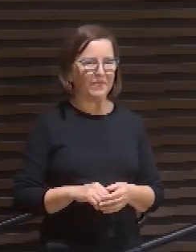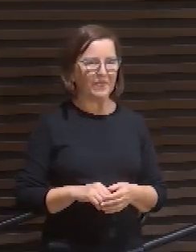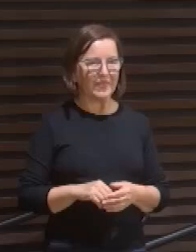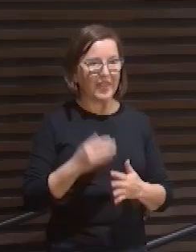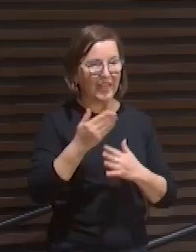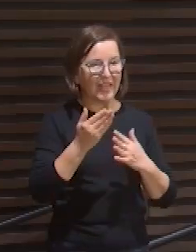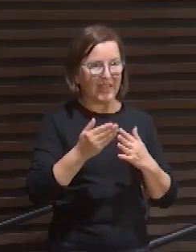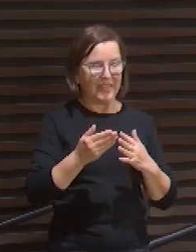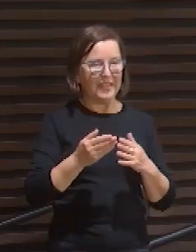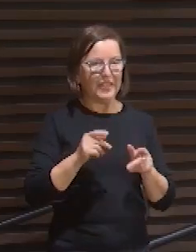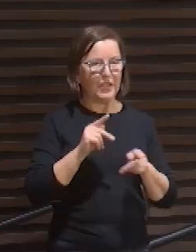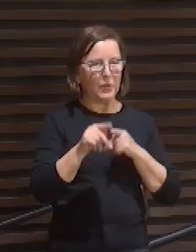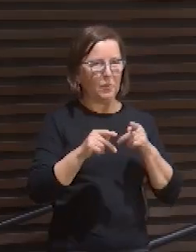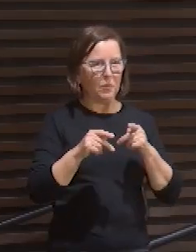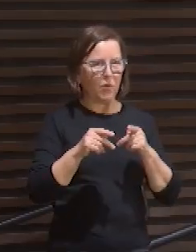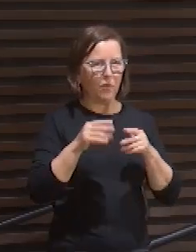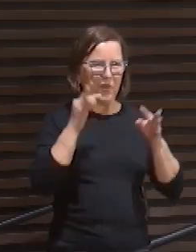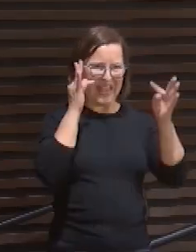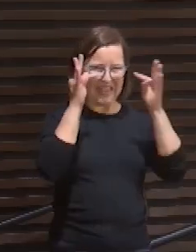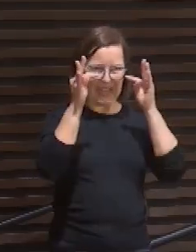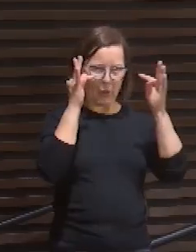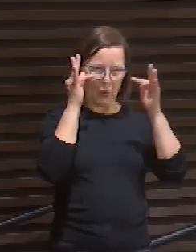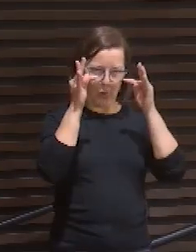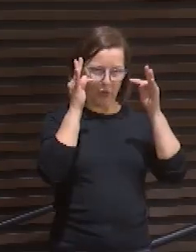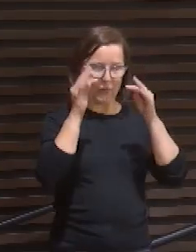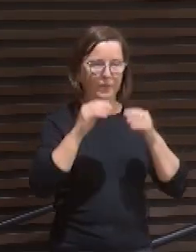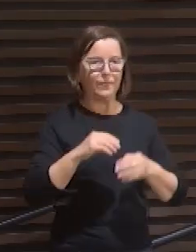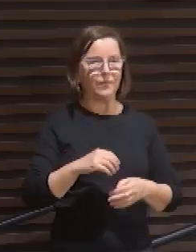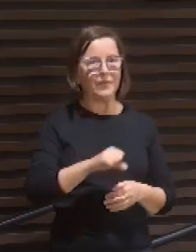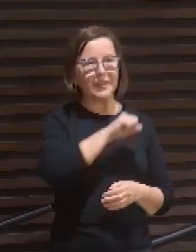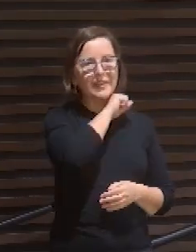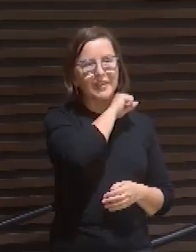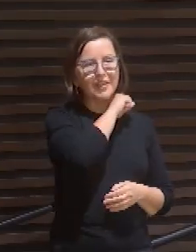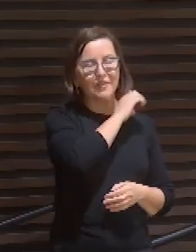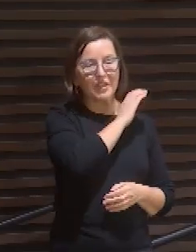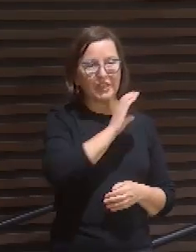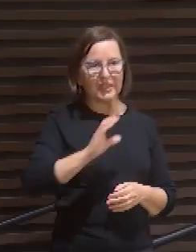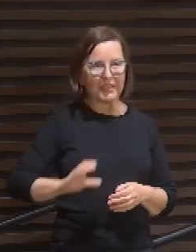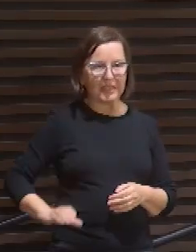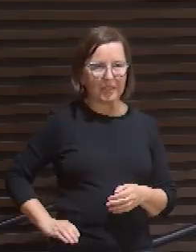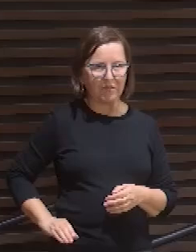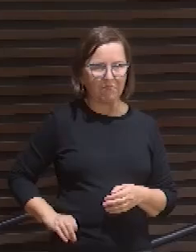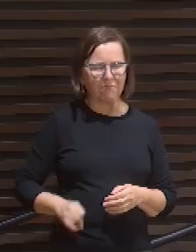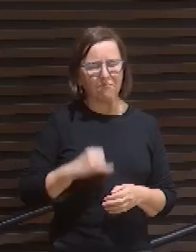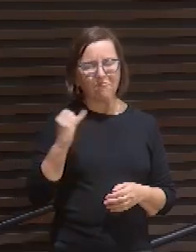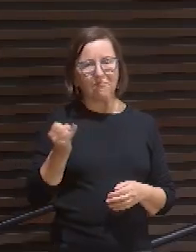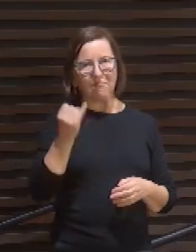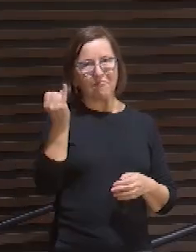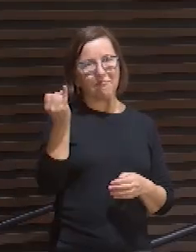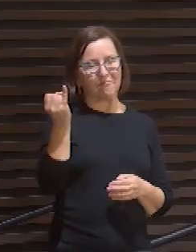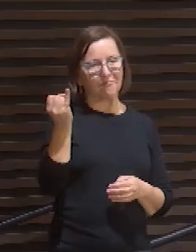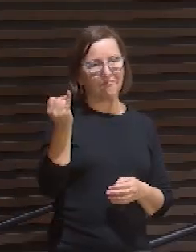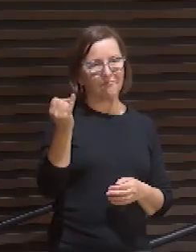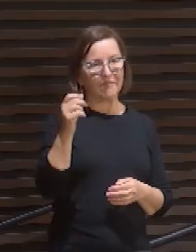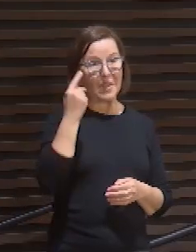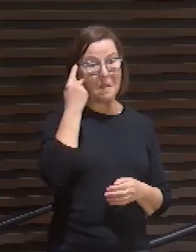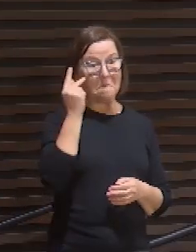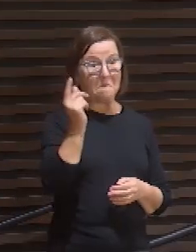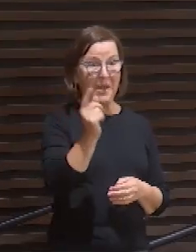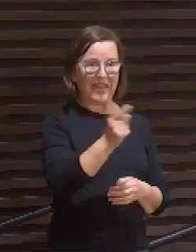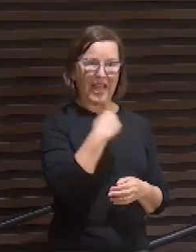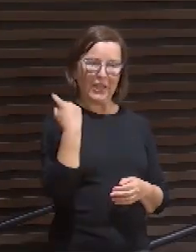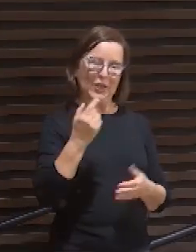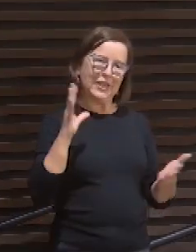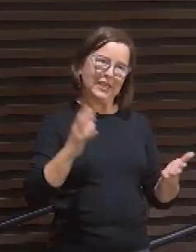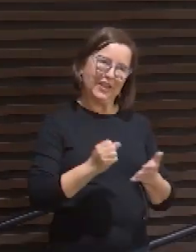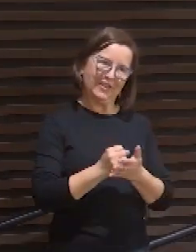teológicas. O sacrifício de Cristo, ele é essencial para a nossa salvação